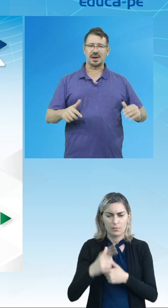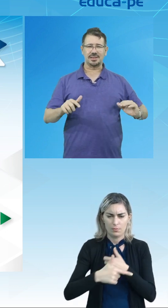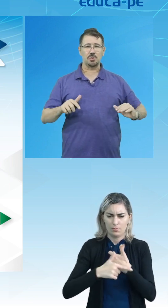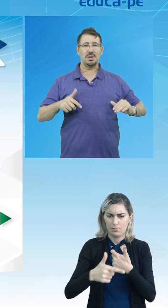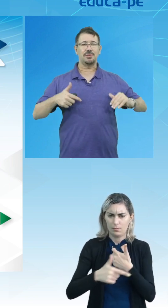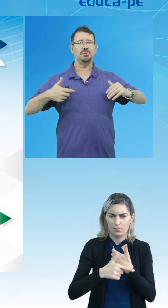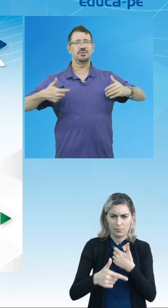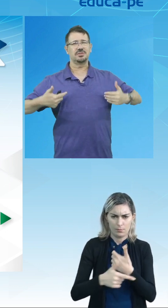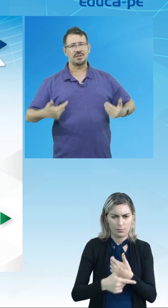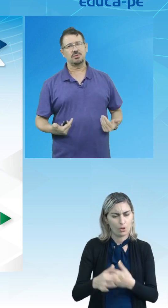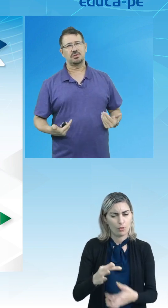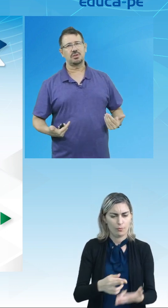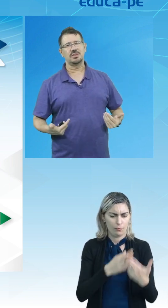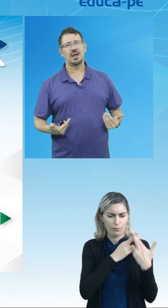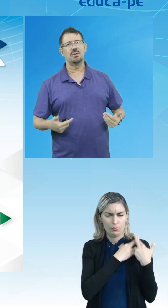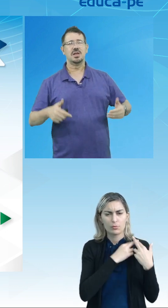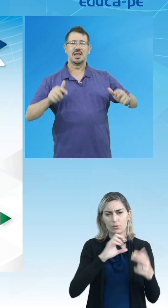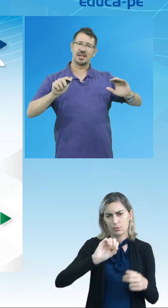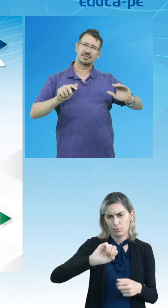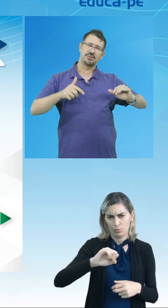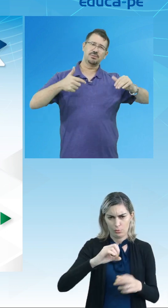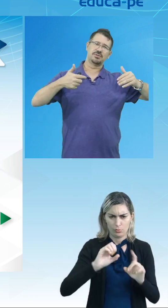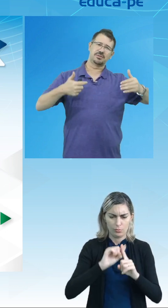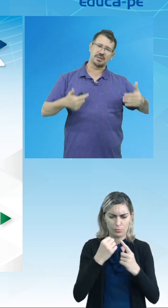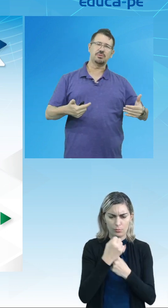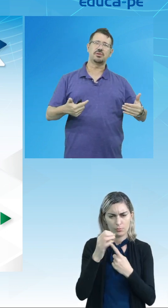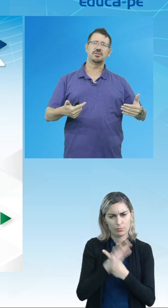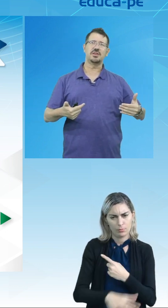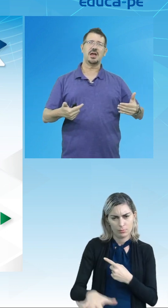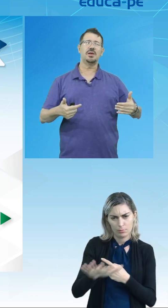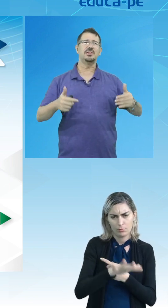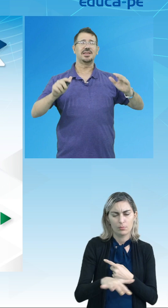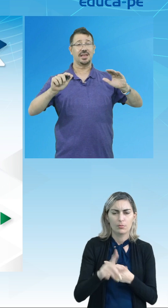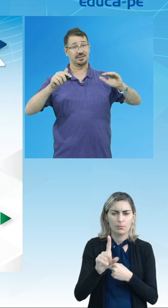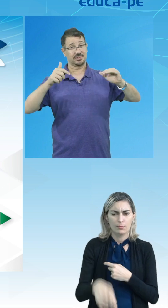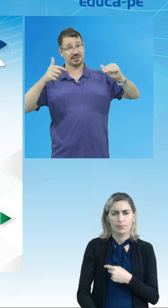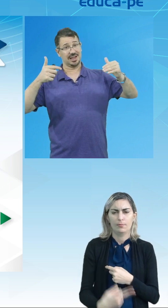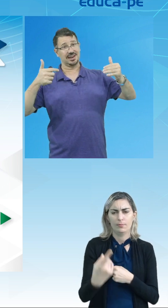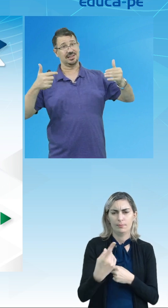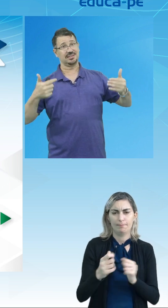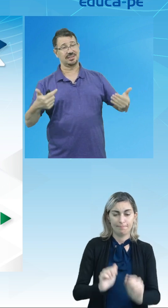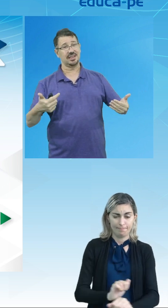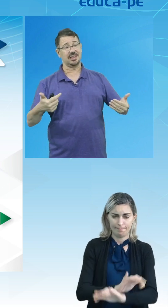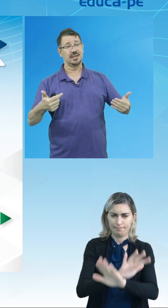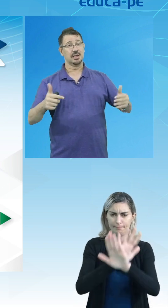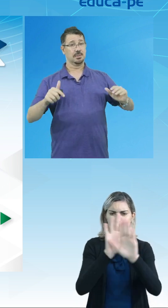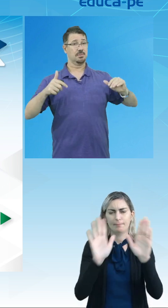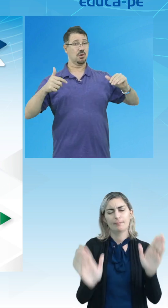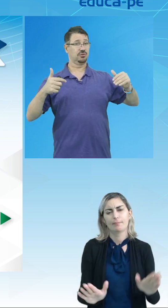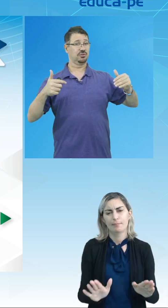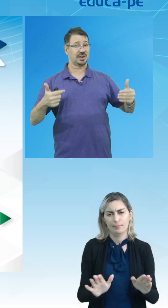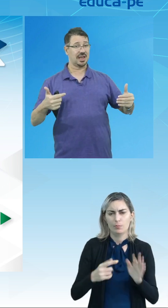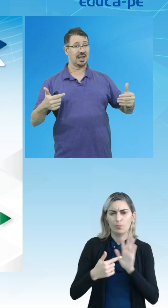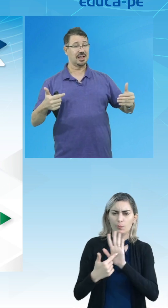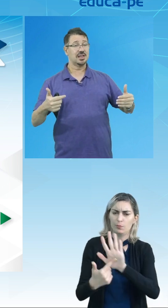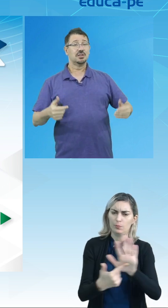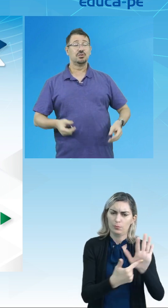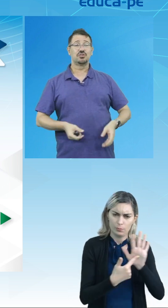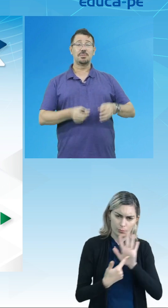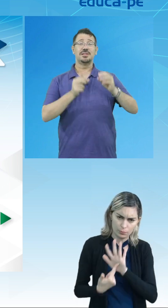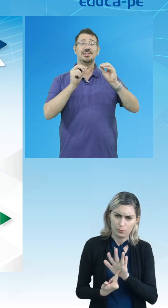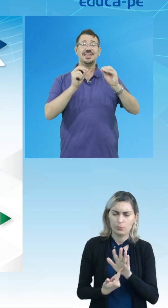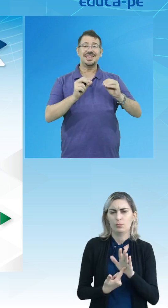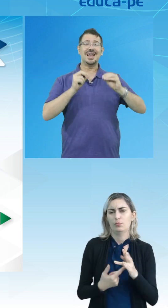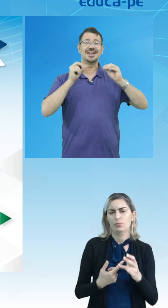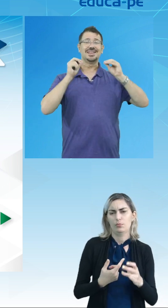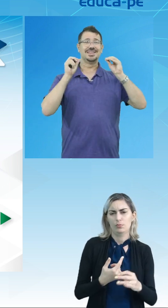papel, ela tem uma função social. Essa função social é de que? Esclarecer, mostrar,